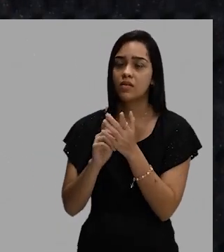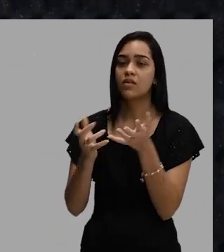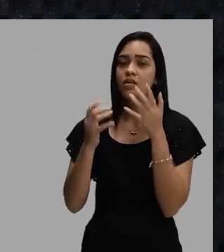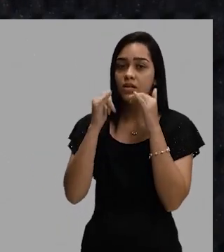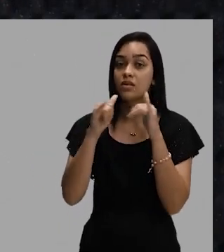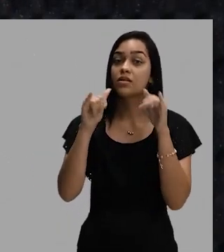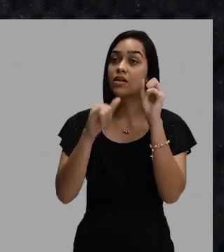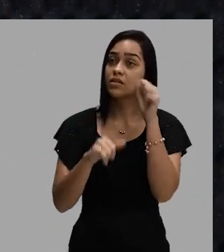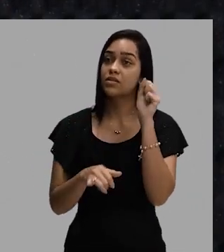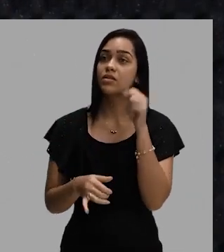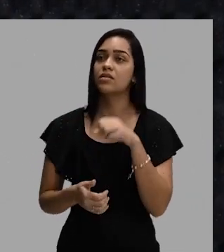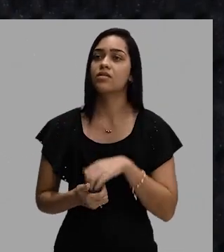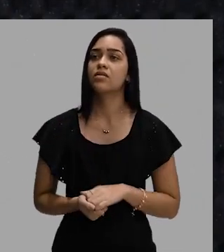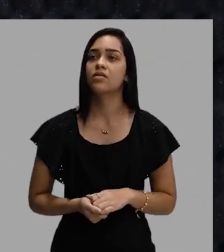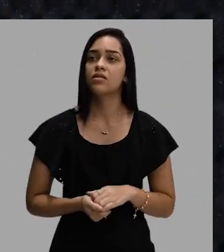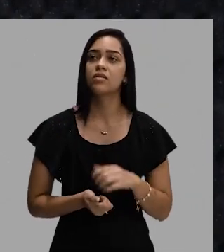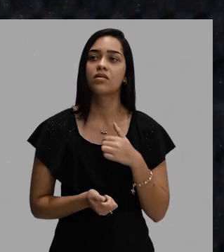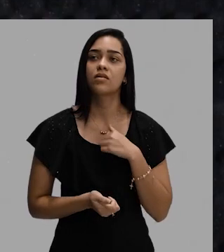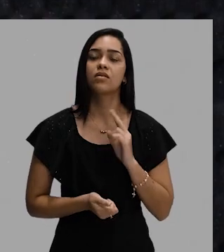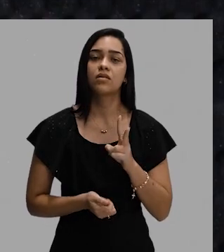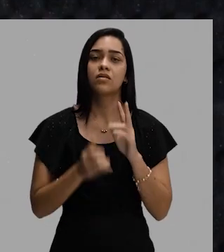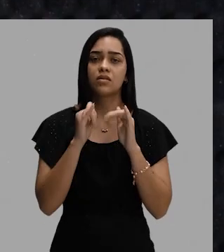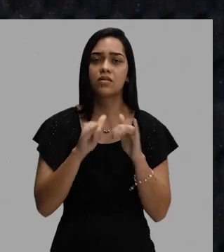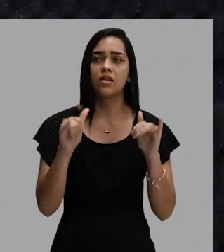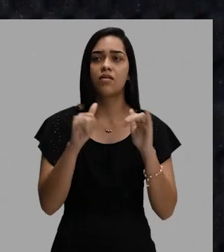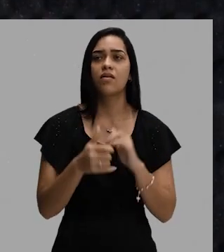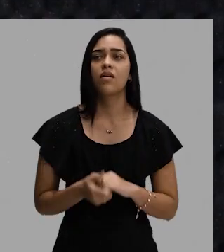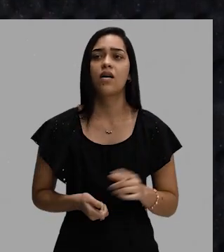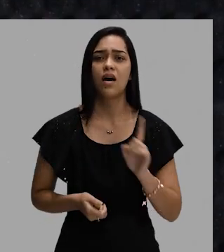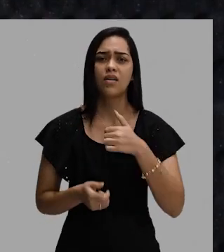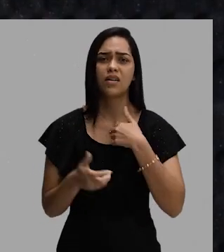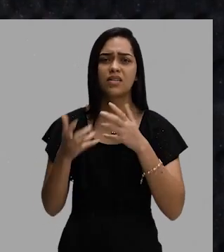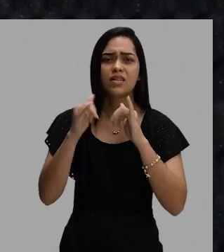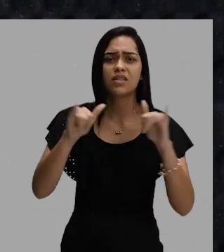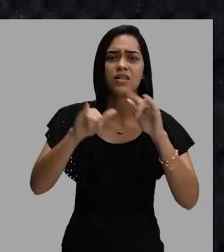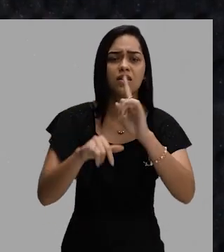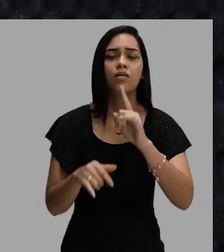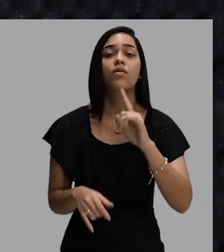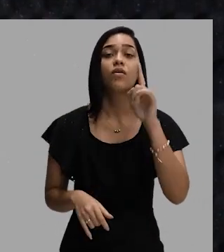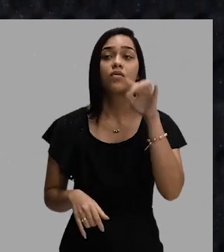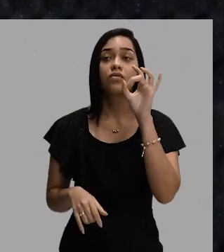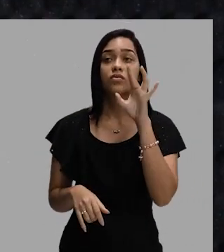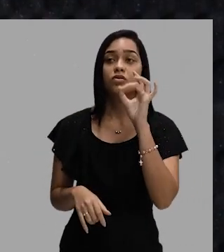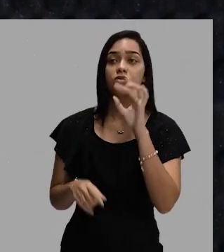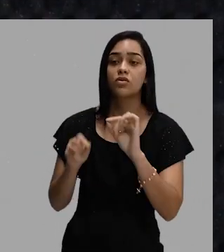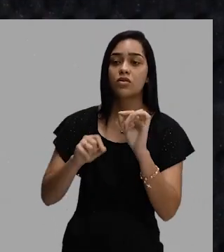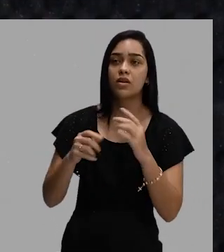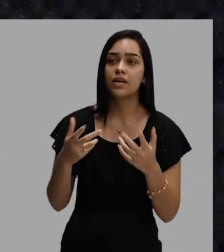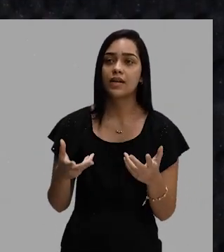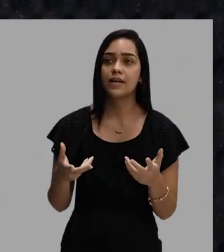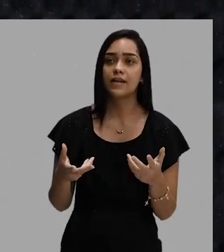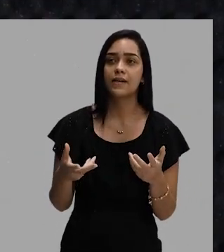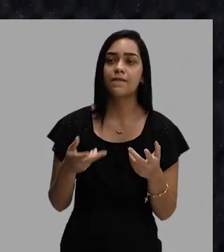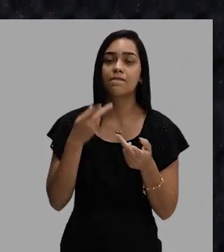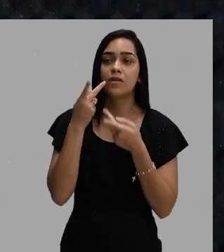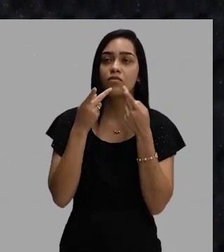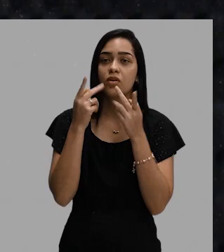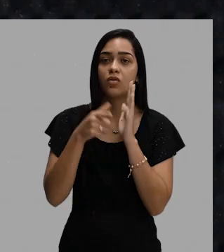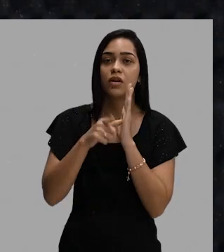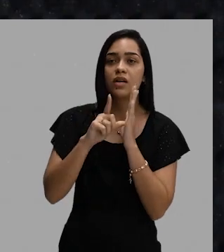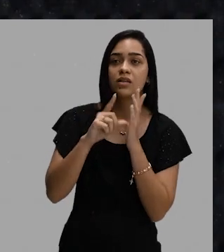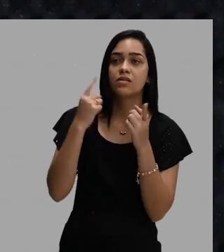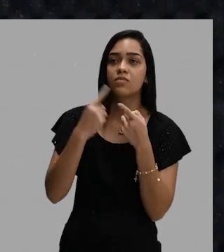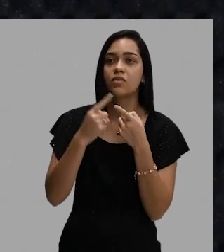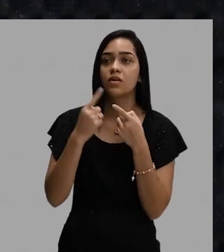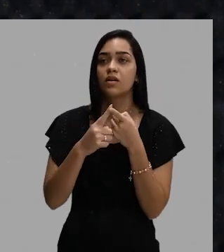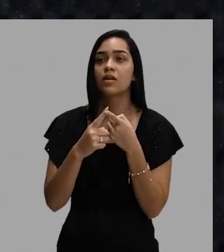Quis dizer sim. Eu sempre costumo dizer isso na aula. Ah, não era isso que eu queria dizer. Era assim, você só não falou antes